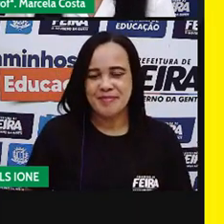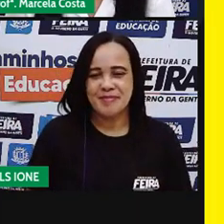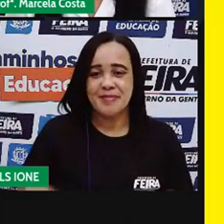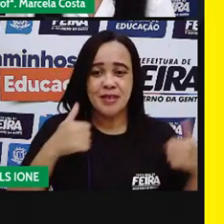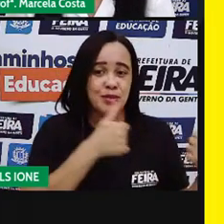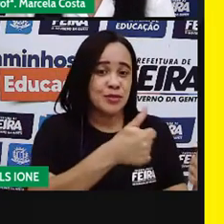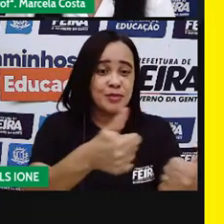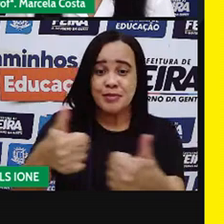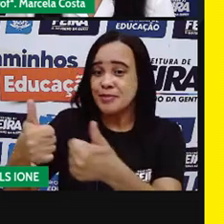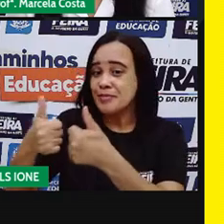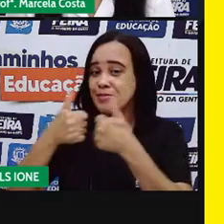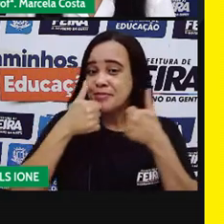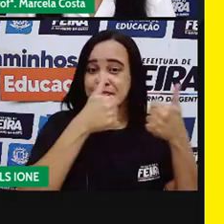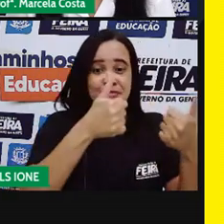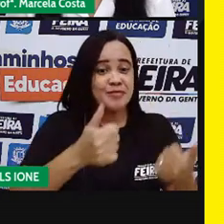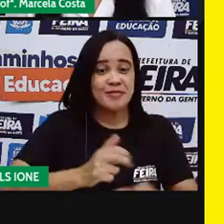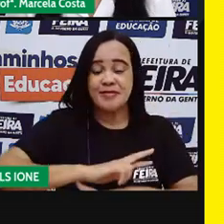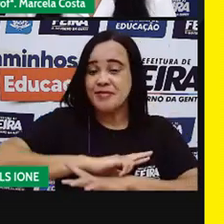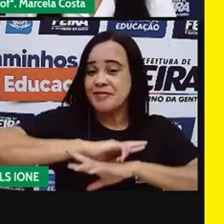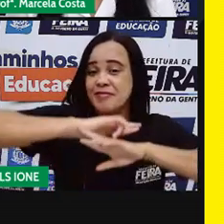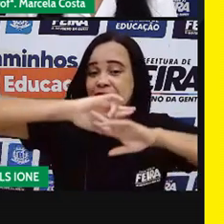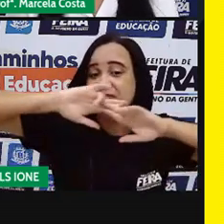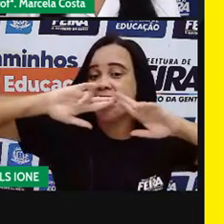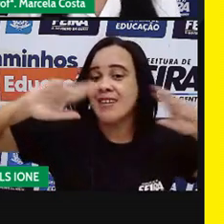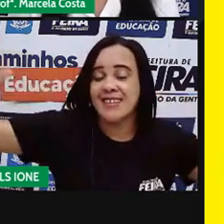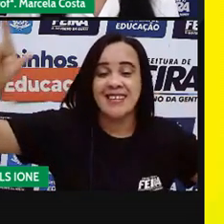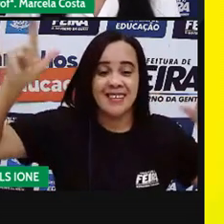Tudo bem ter diferentes tipos de amigos.